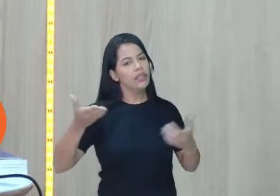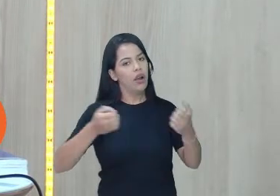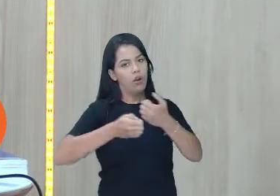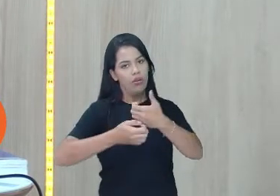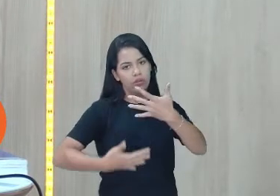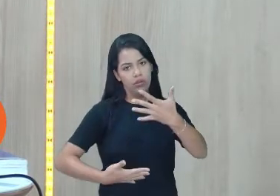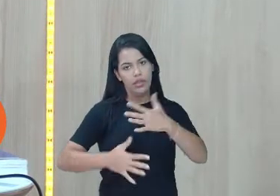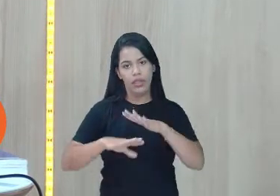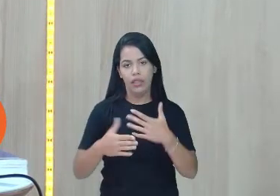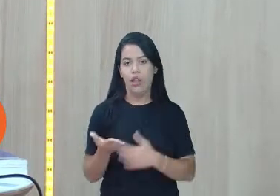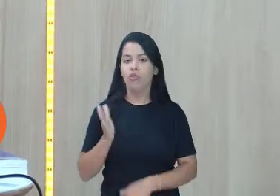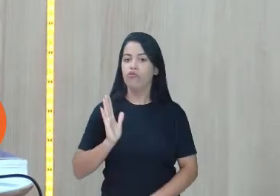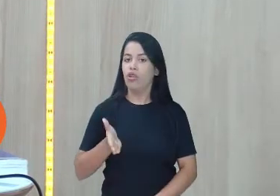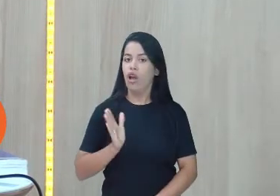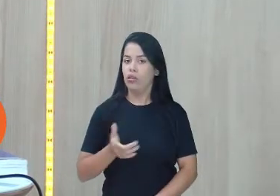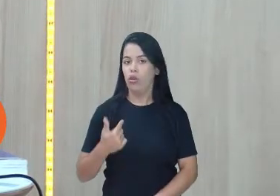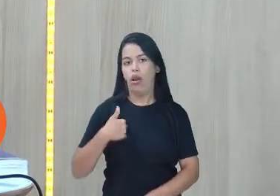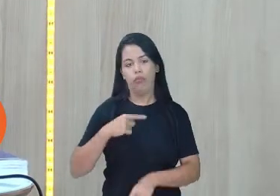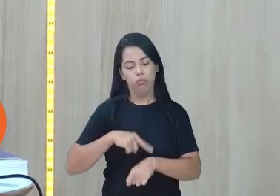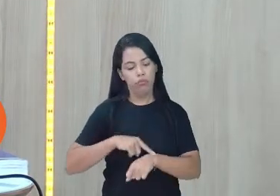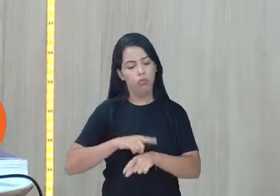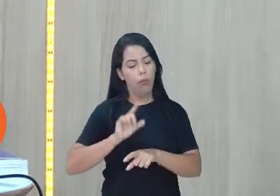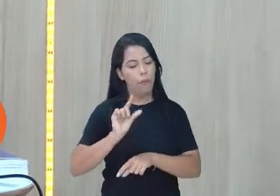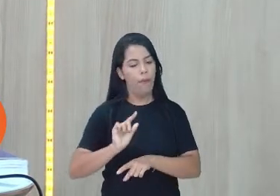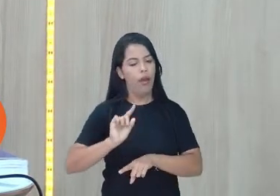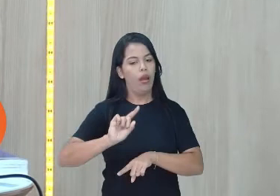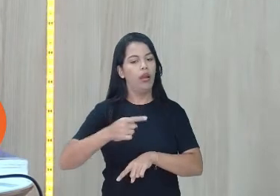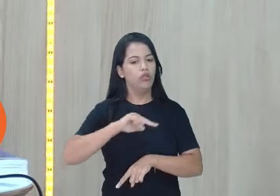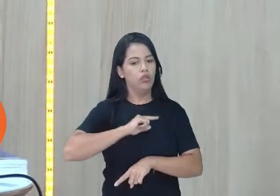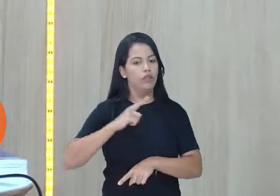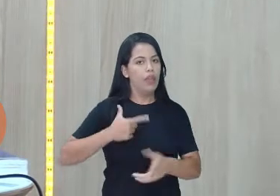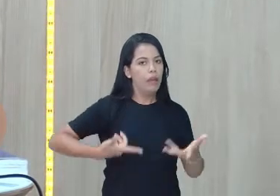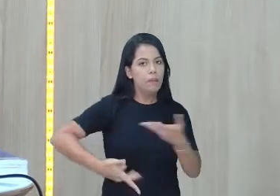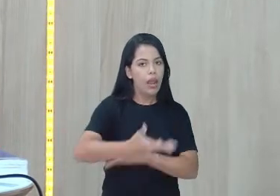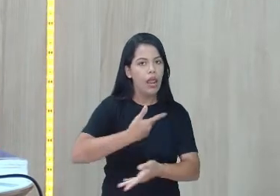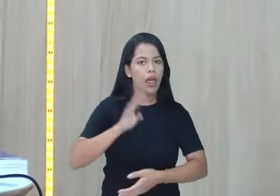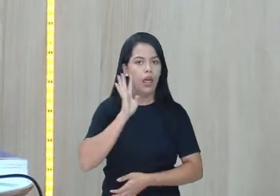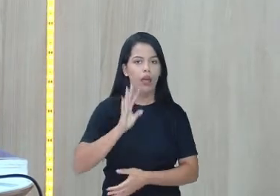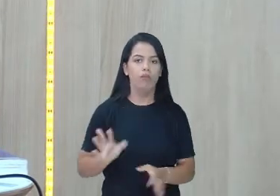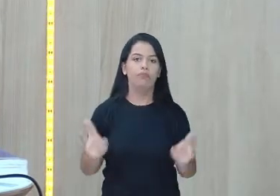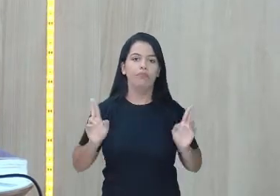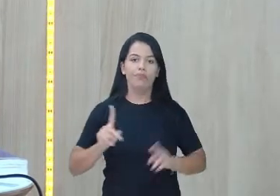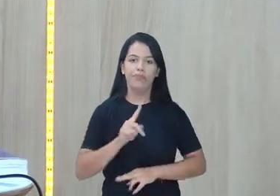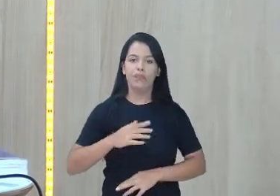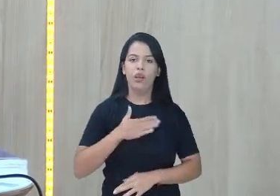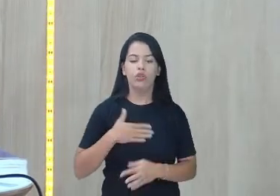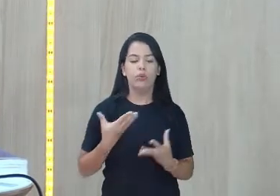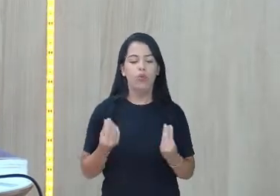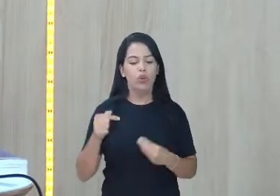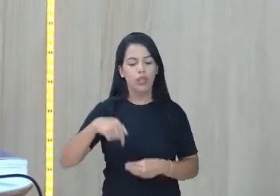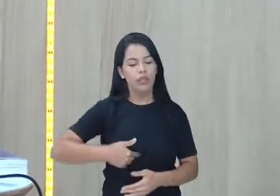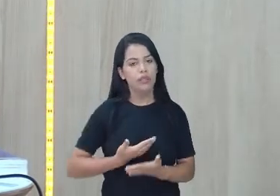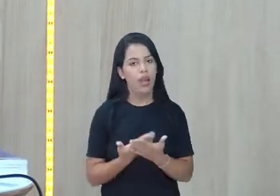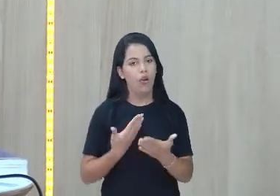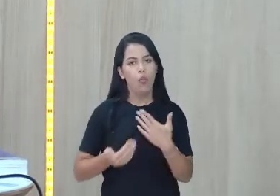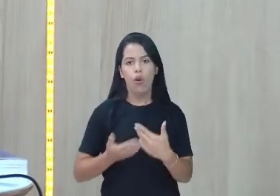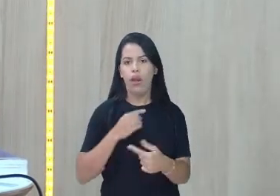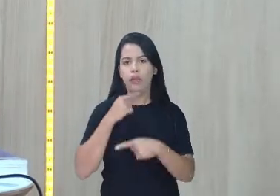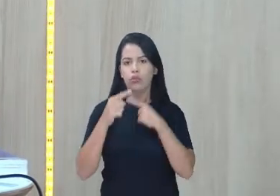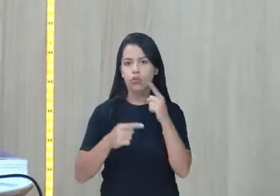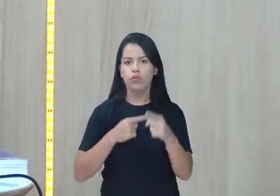certo? Então, daqui a pouco a gente vai ter o quê? Uma troca legal. Eu espero que vocês gostem muito dessa aula. E já sabem, qualquer